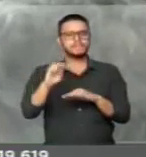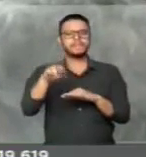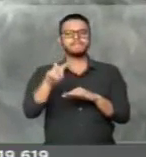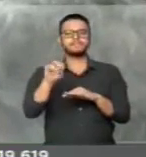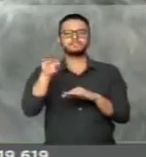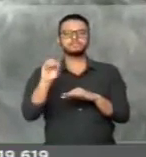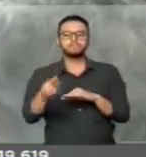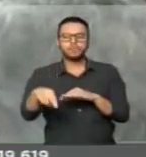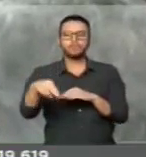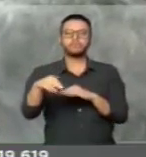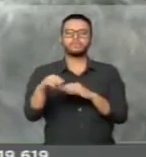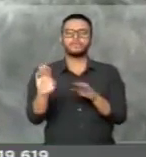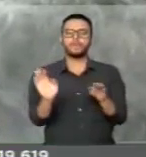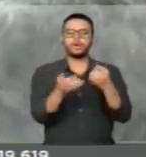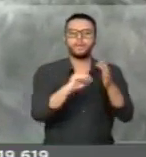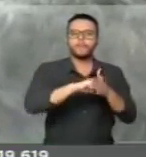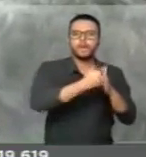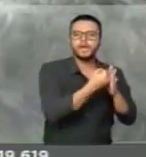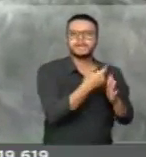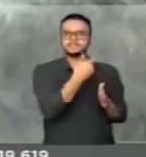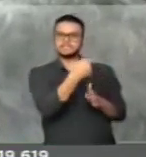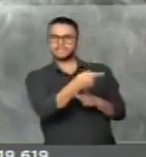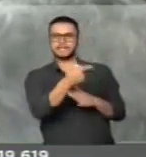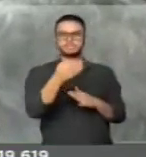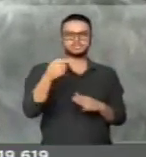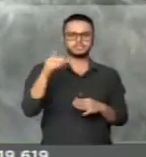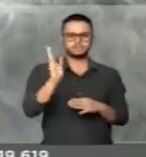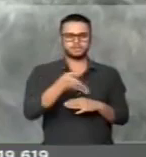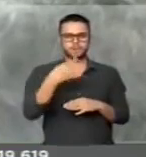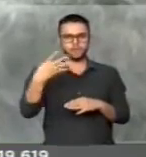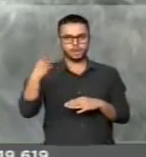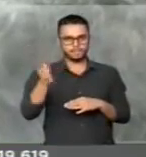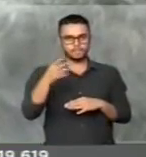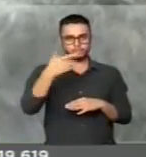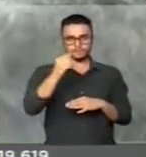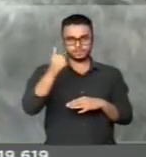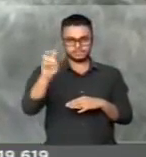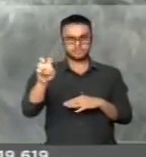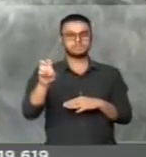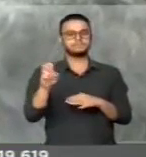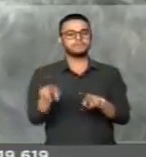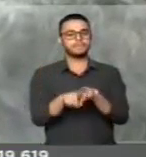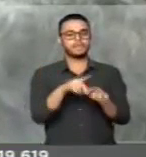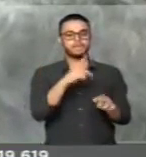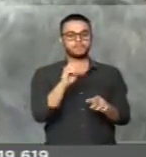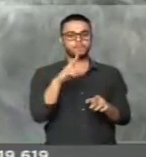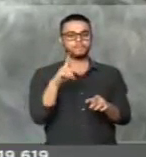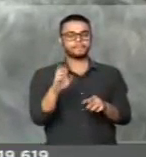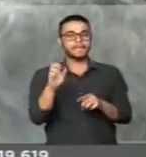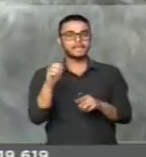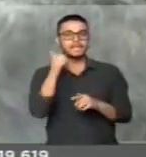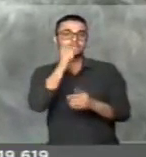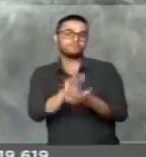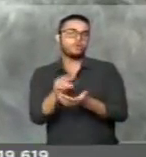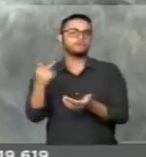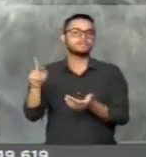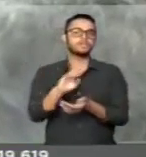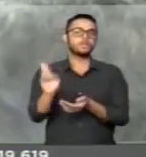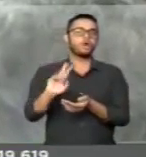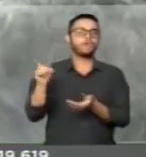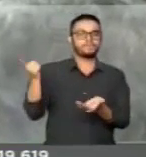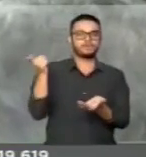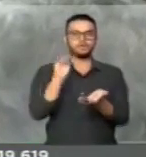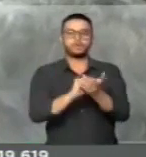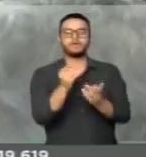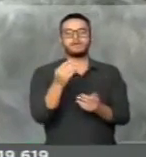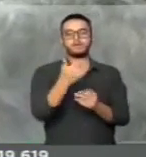3/9/2008, bloqueada em 7/4/2015. Conta Copec, aberta em nome da esposa, em